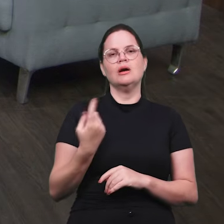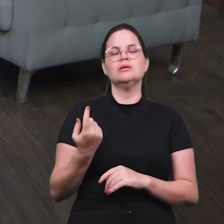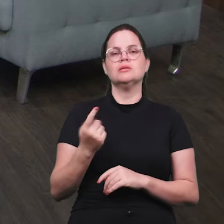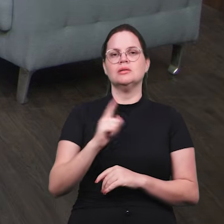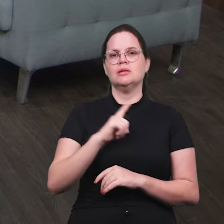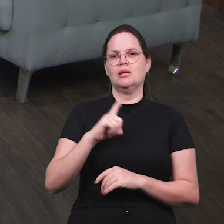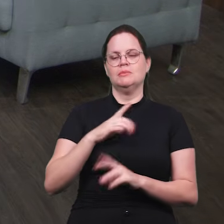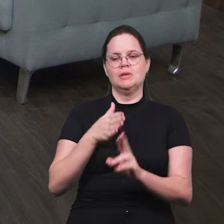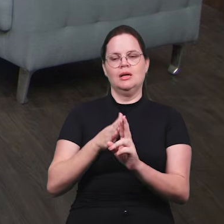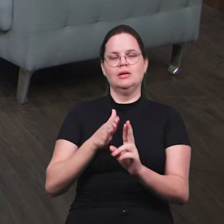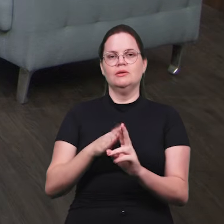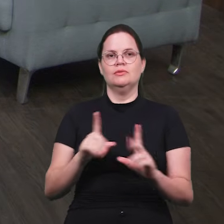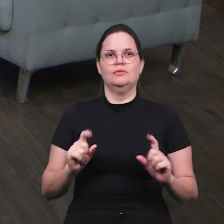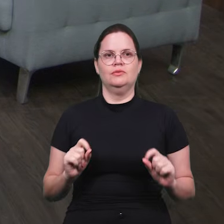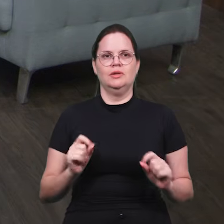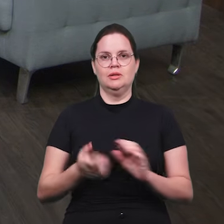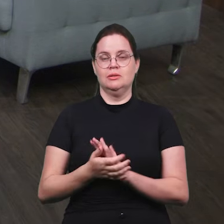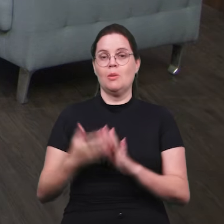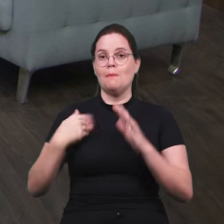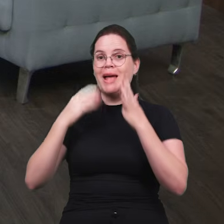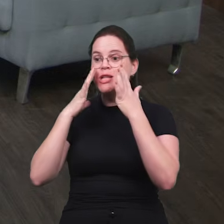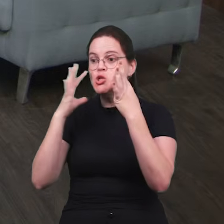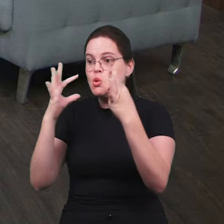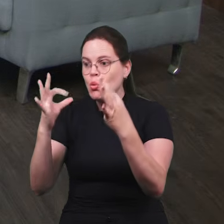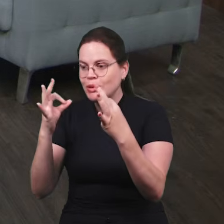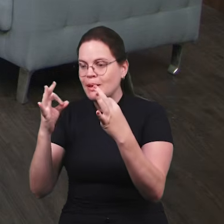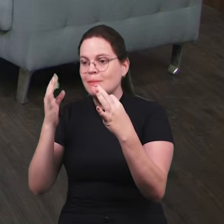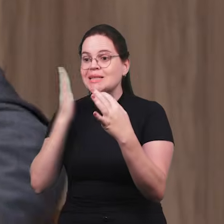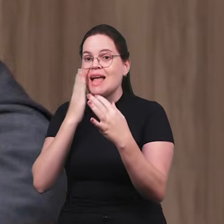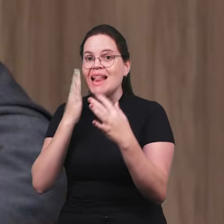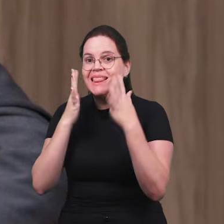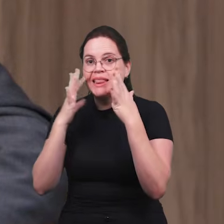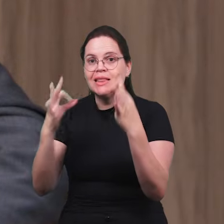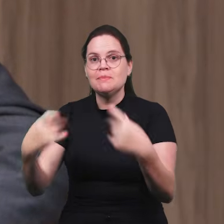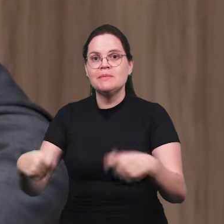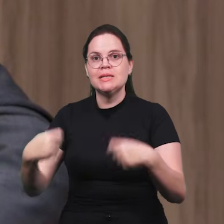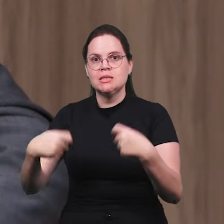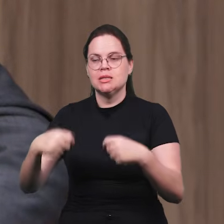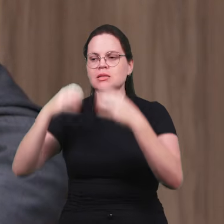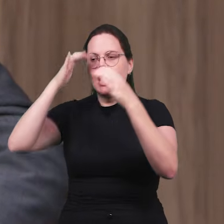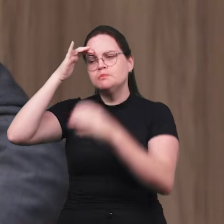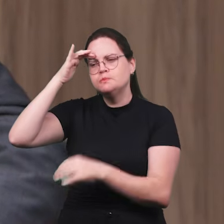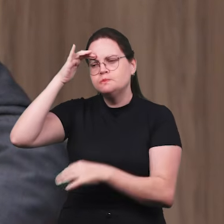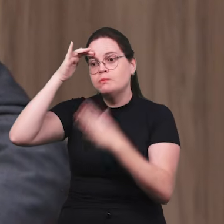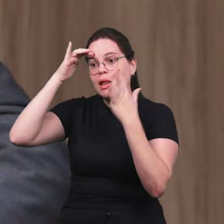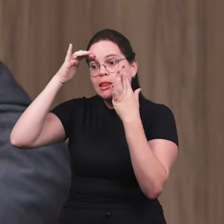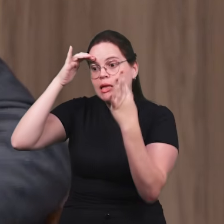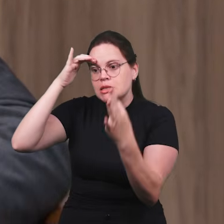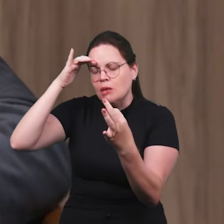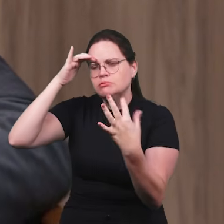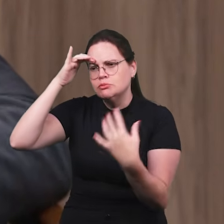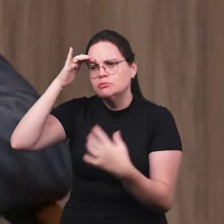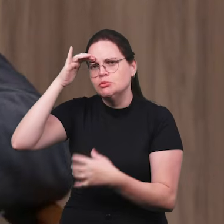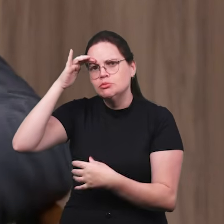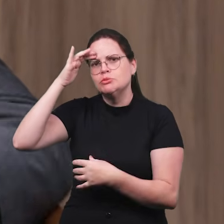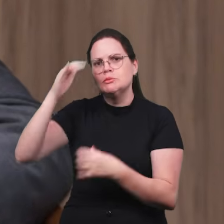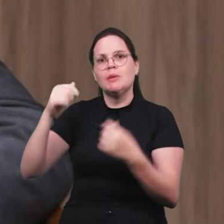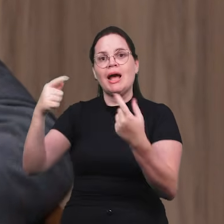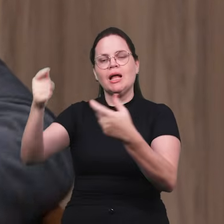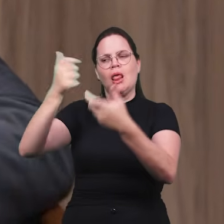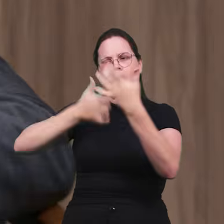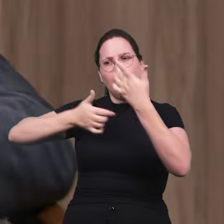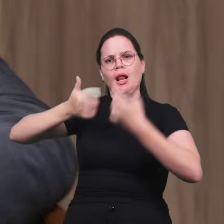base uma escuta ativa. Grande parte dos nossos idosos, eles têm